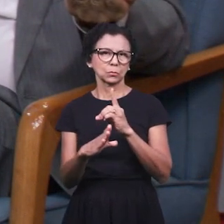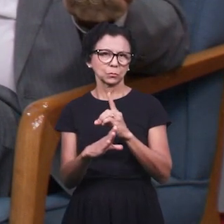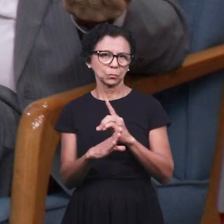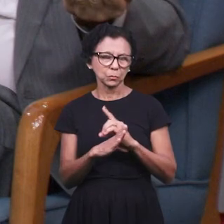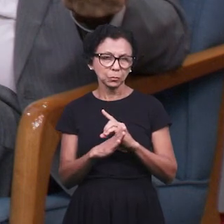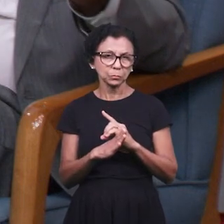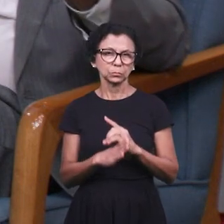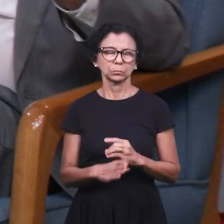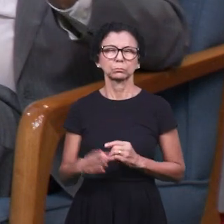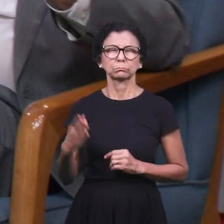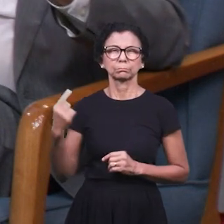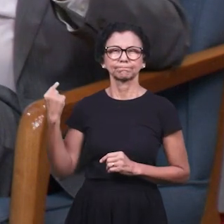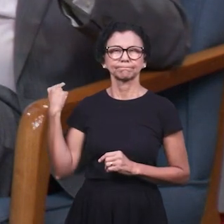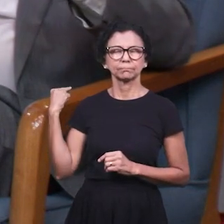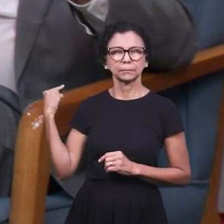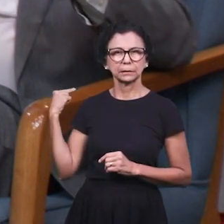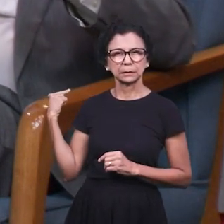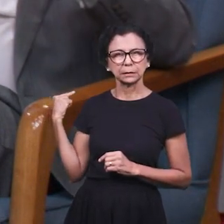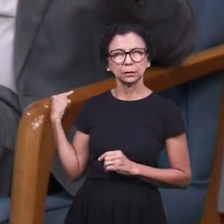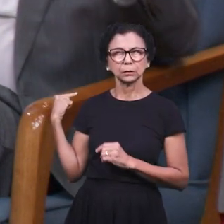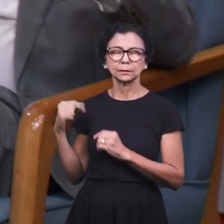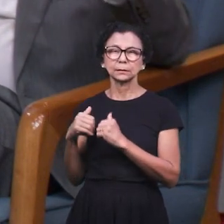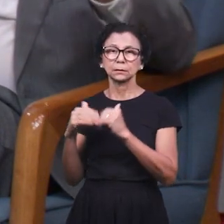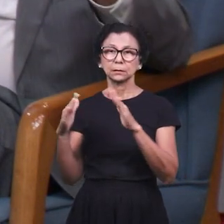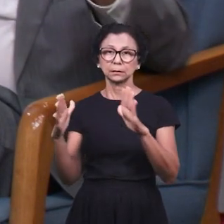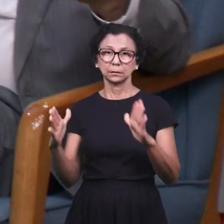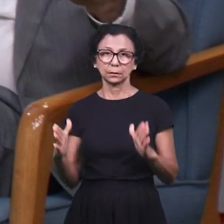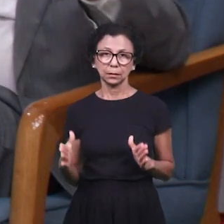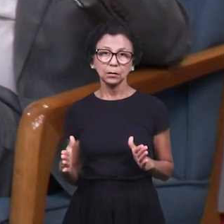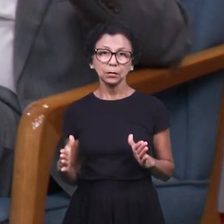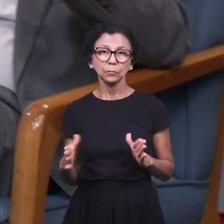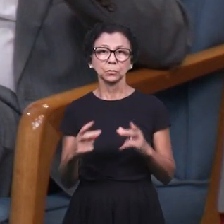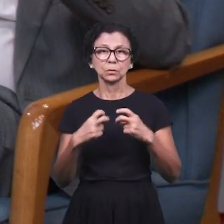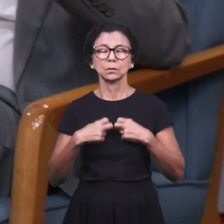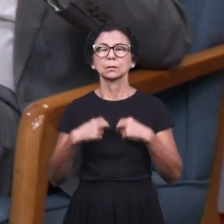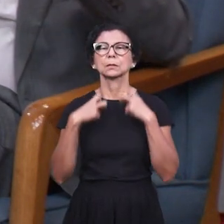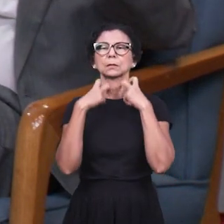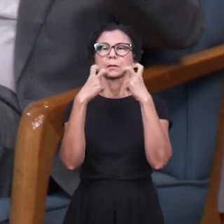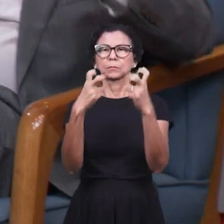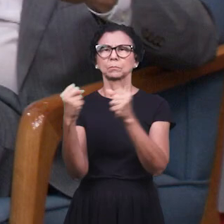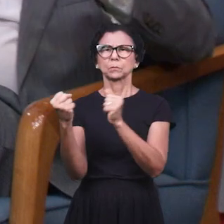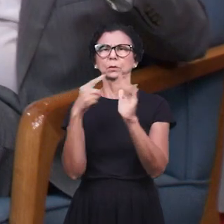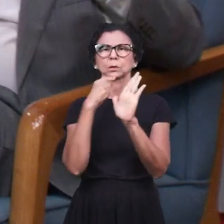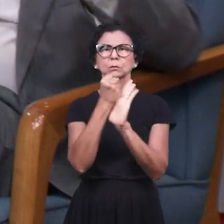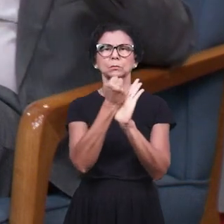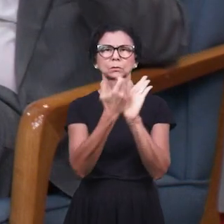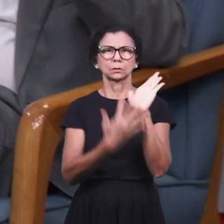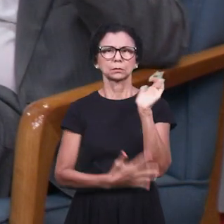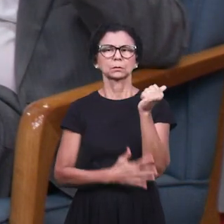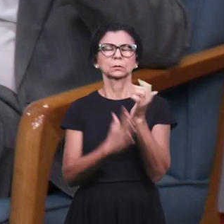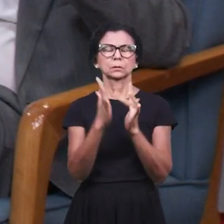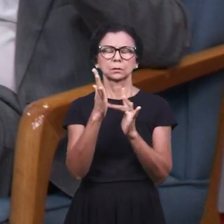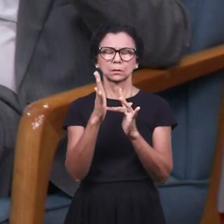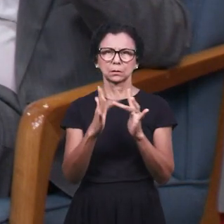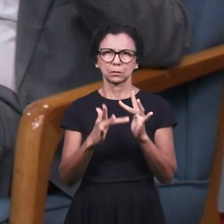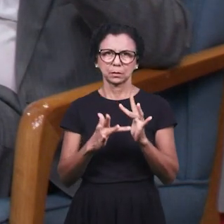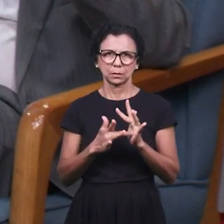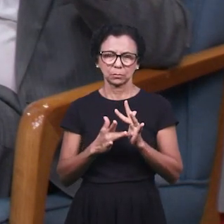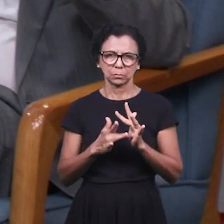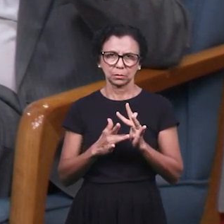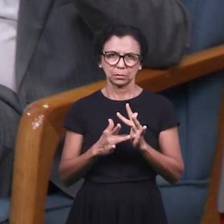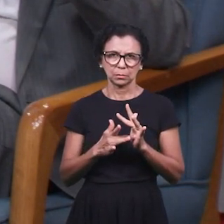passamos a iniciar os nossos cultos clamando pelo sangue de Jesus.